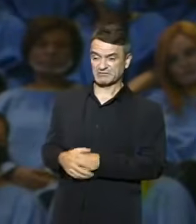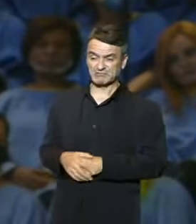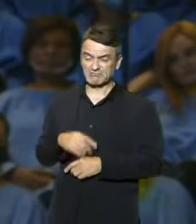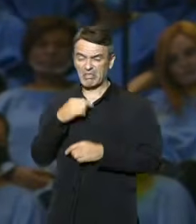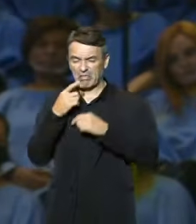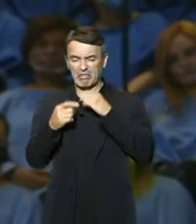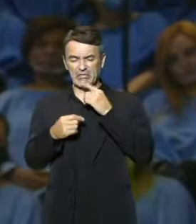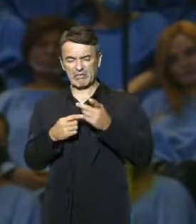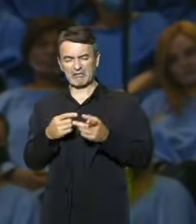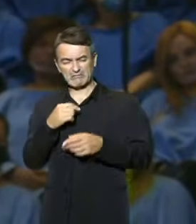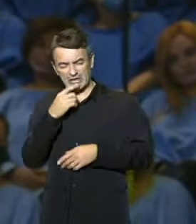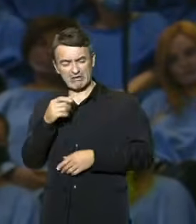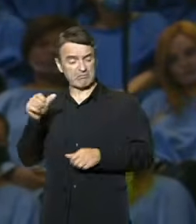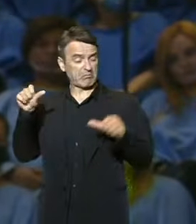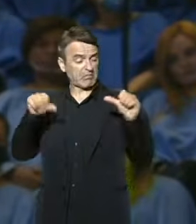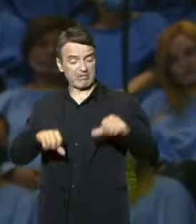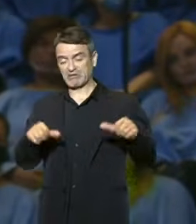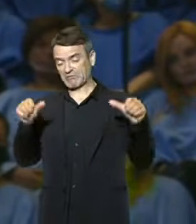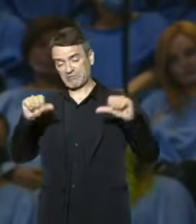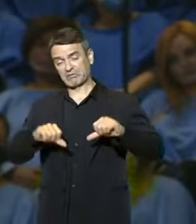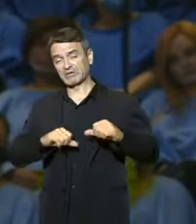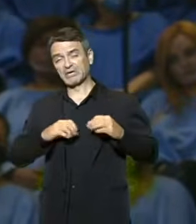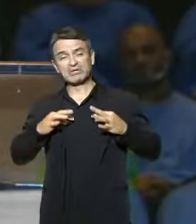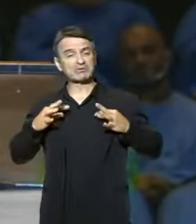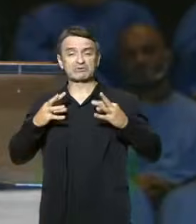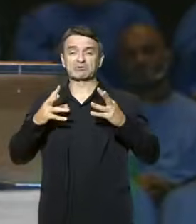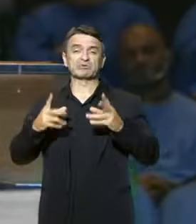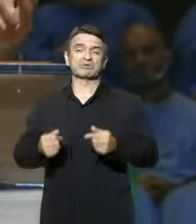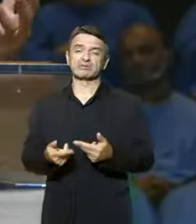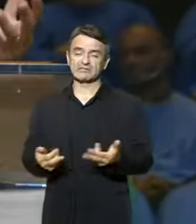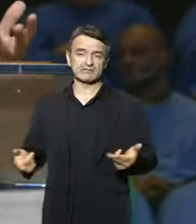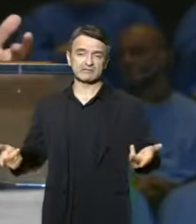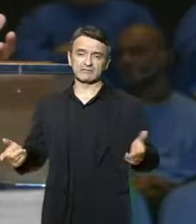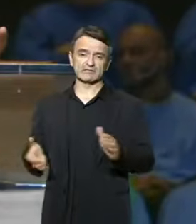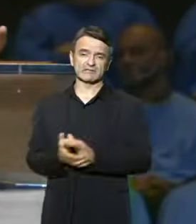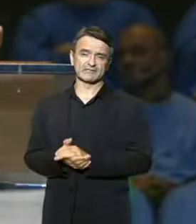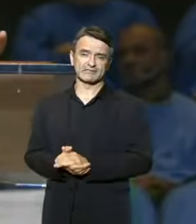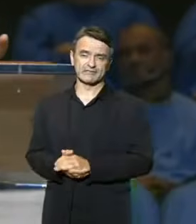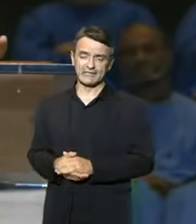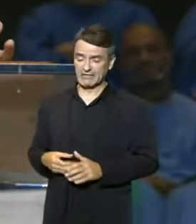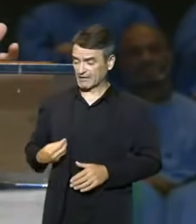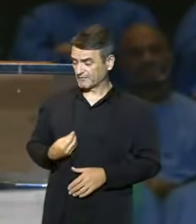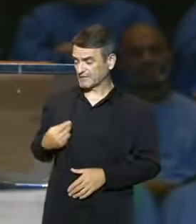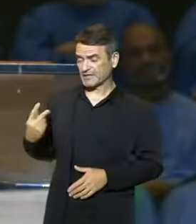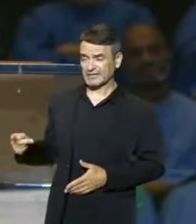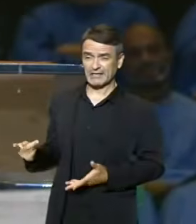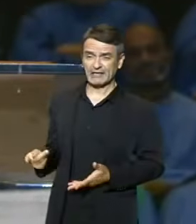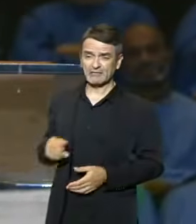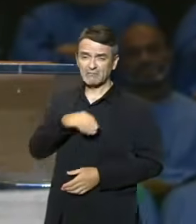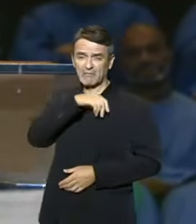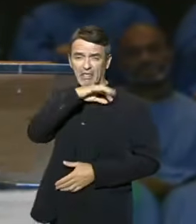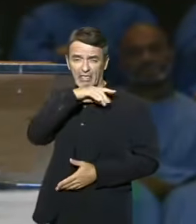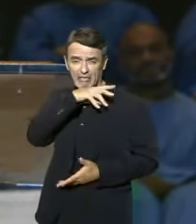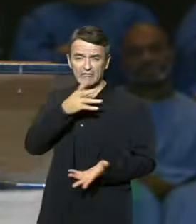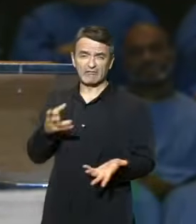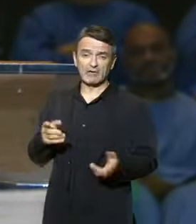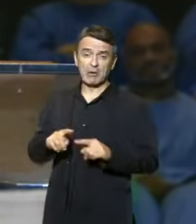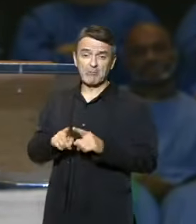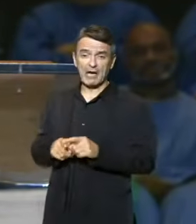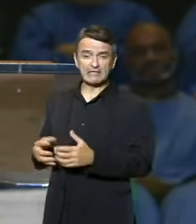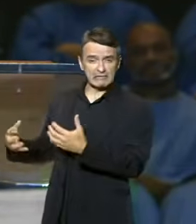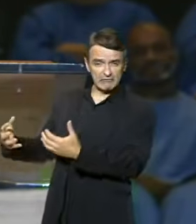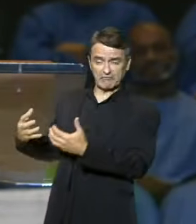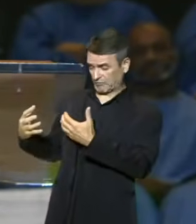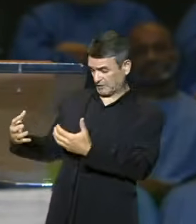vida, pessimista, e aquele negócio vai fazendo com que a vida dela fique ruim, mas também com a vida daqueles que